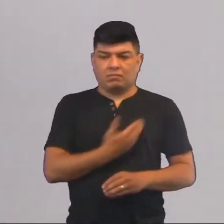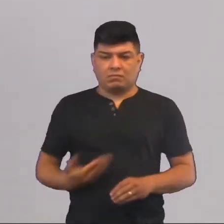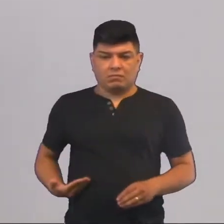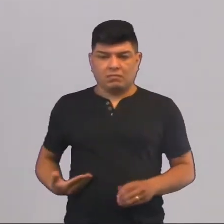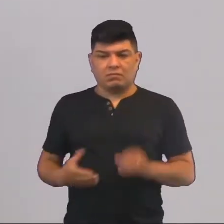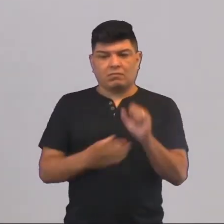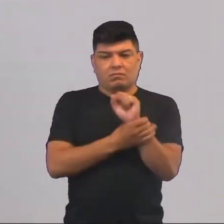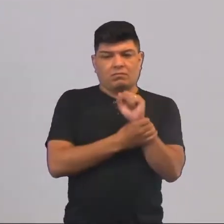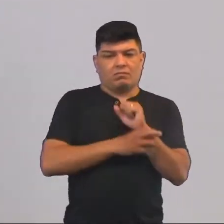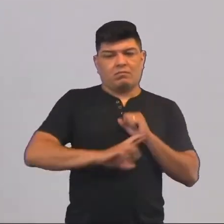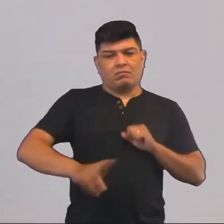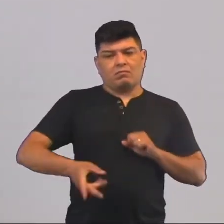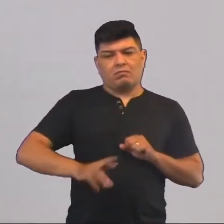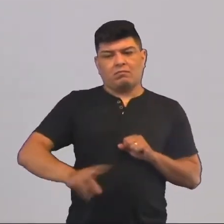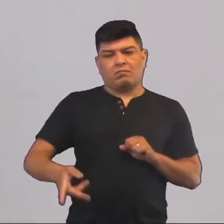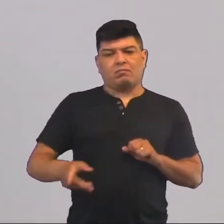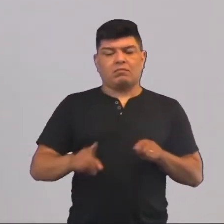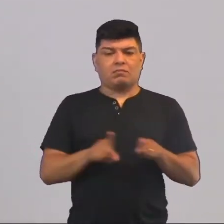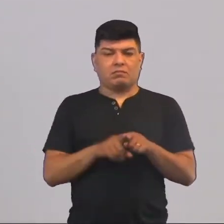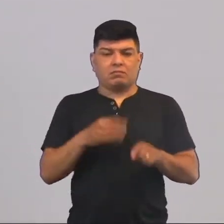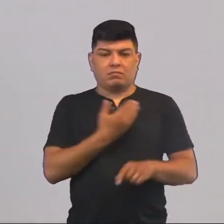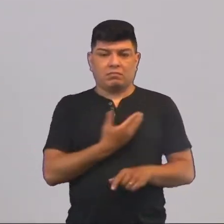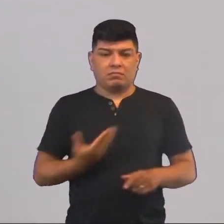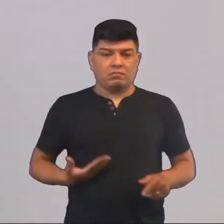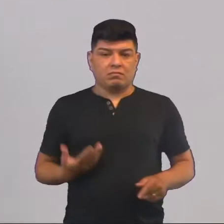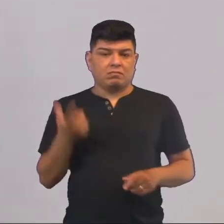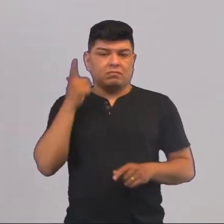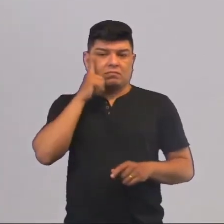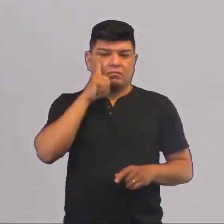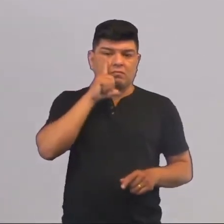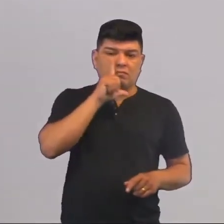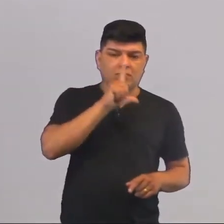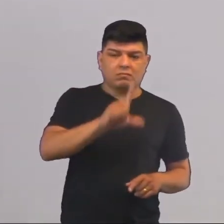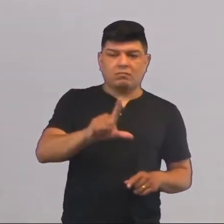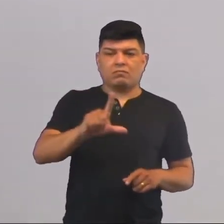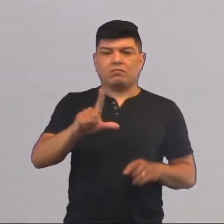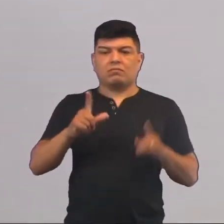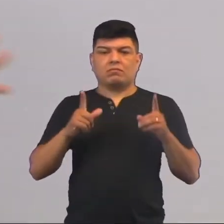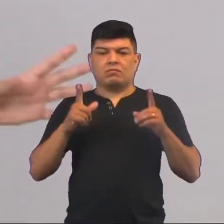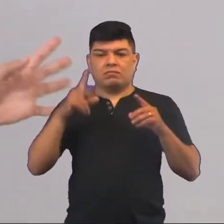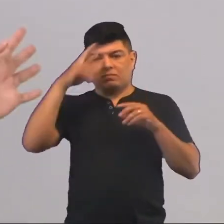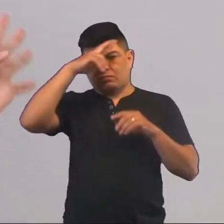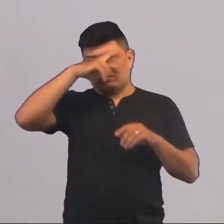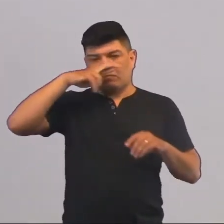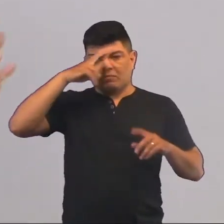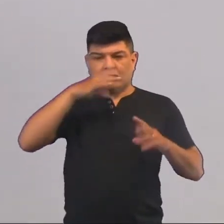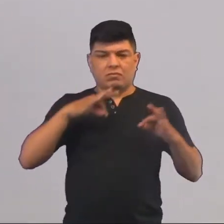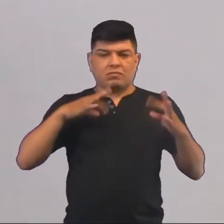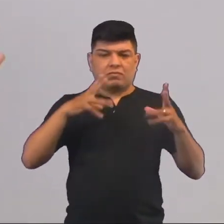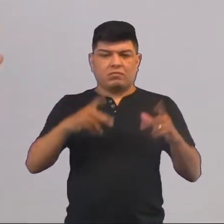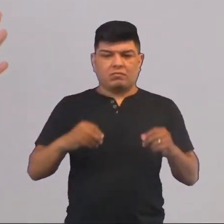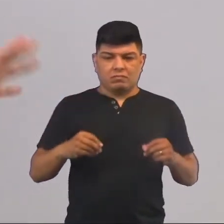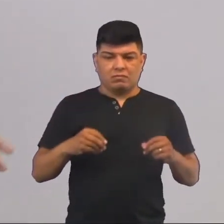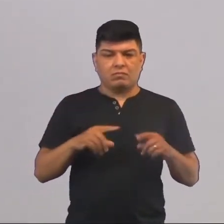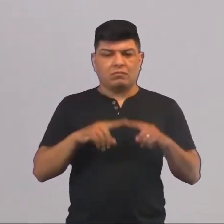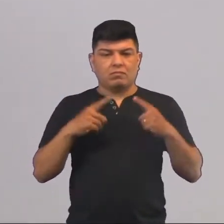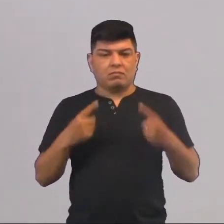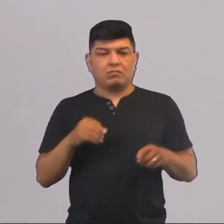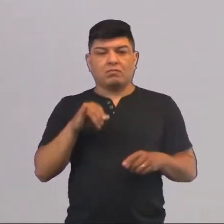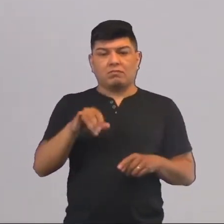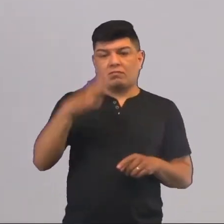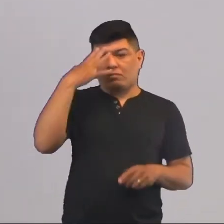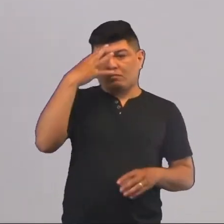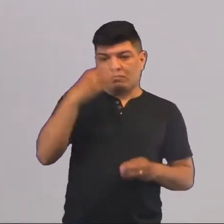essa proteção. Às vezes o poder público não tem a capacidade de conseguir fiscalizar todas as áreas. Mas se